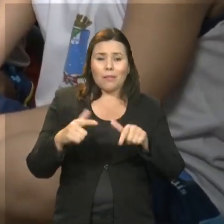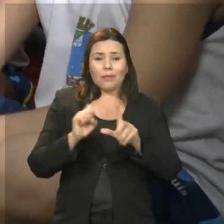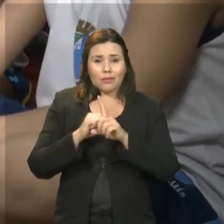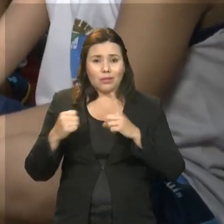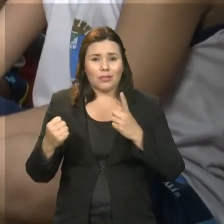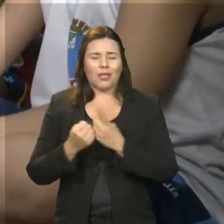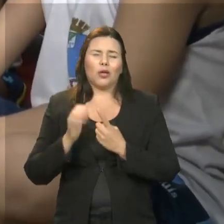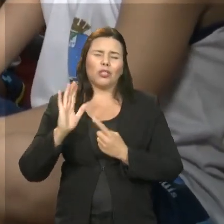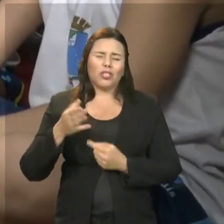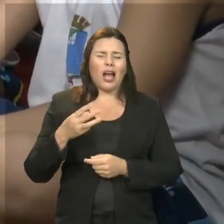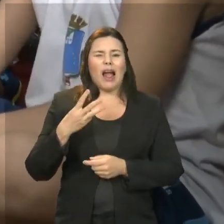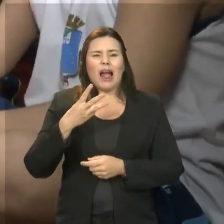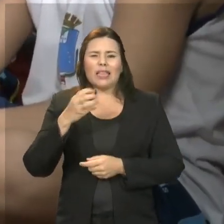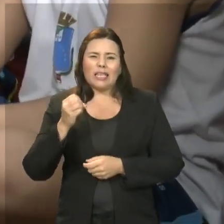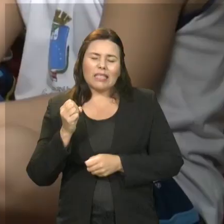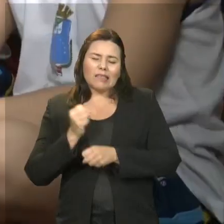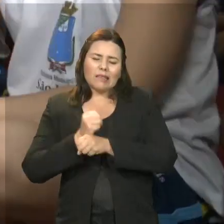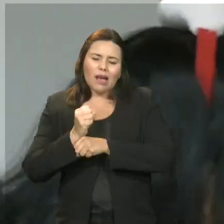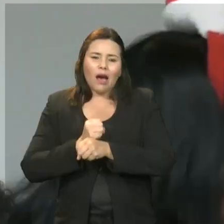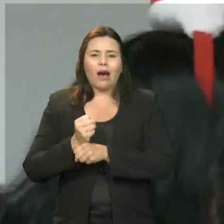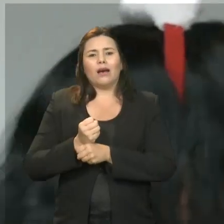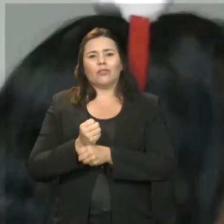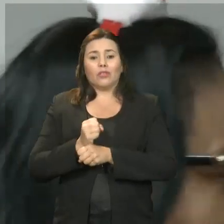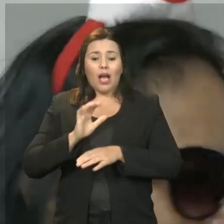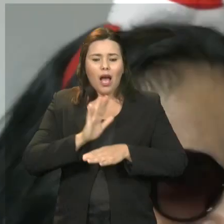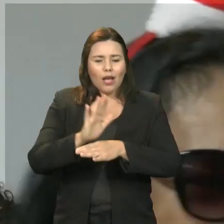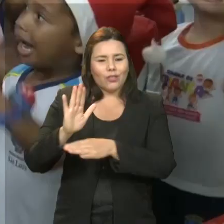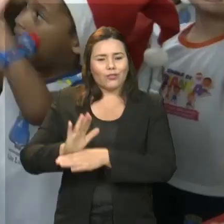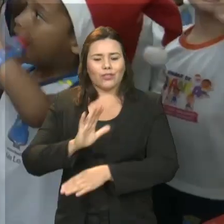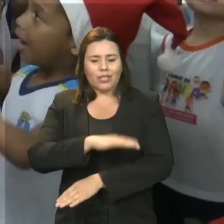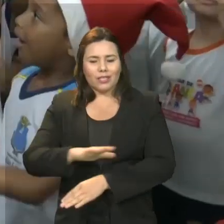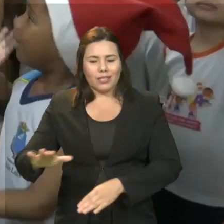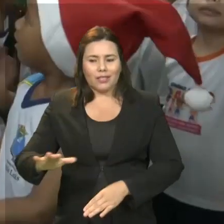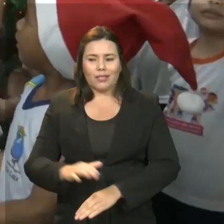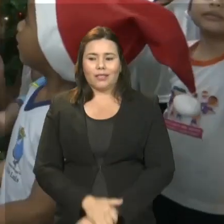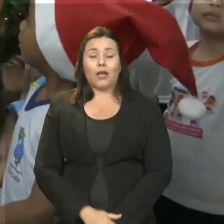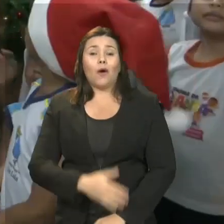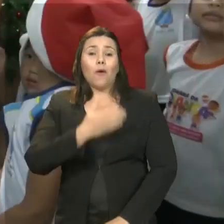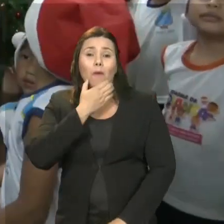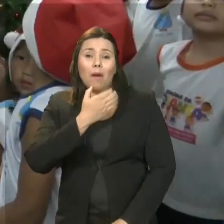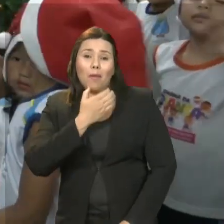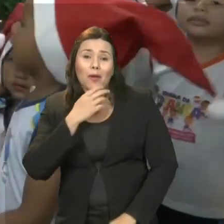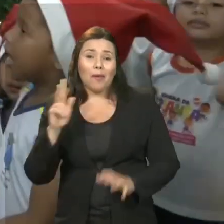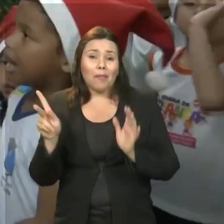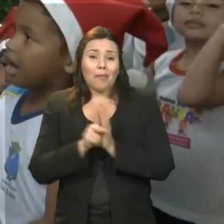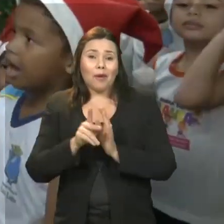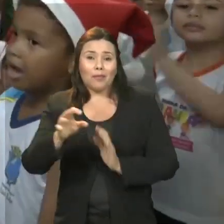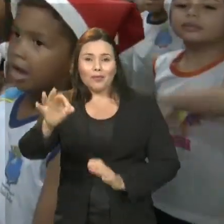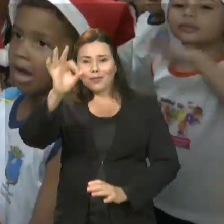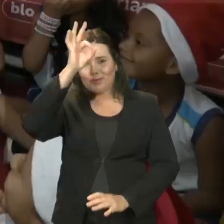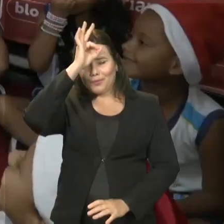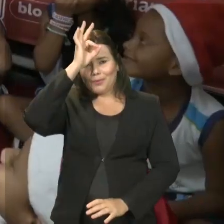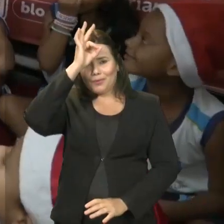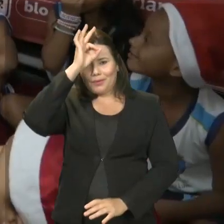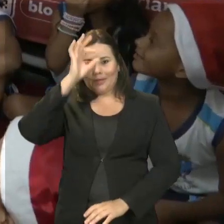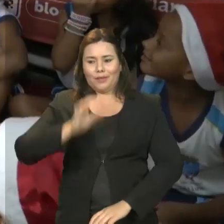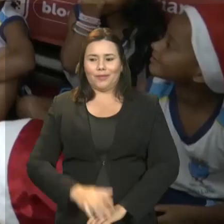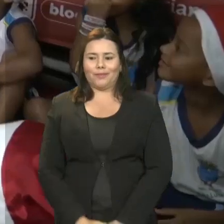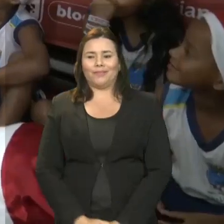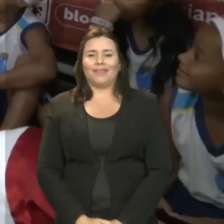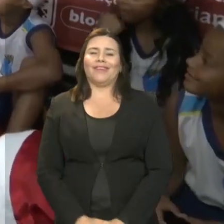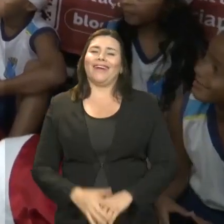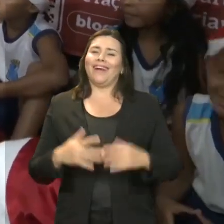anos faz a festa de muitas crianças, o Papai Noel dos Correios. Ah, e como o